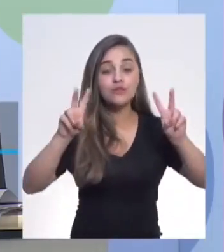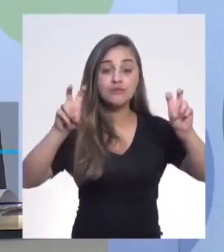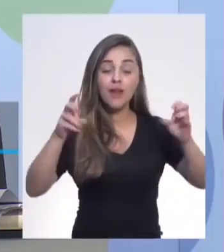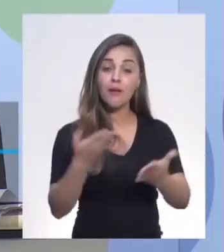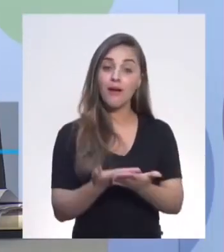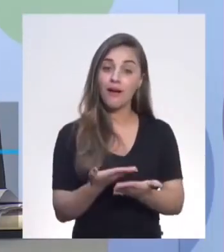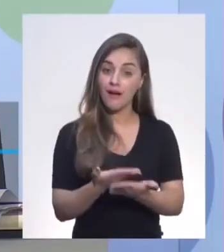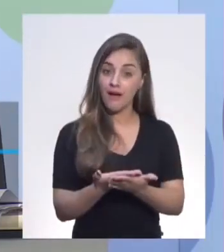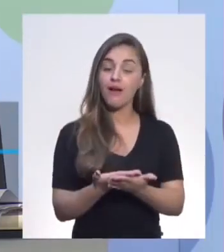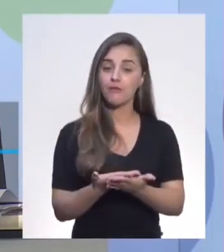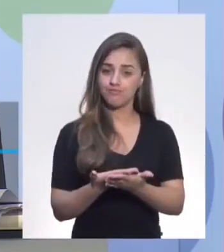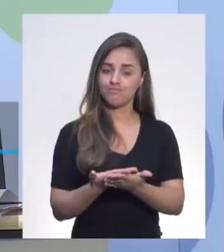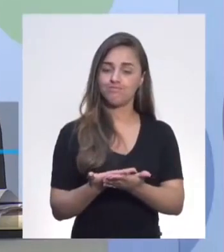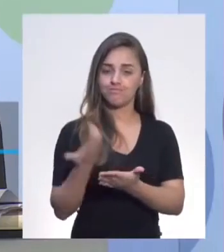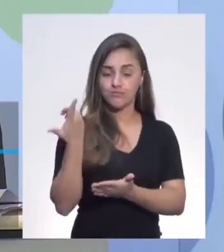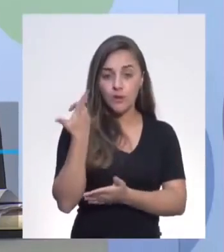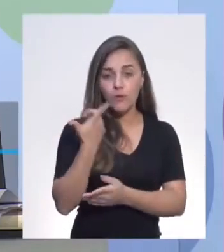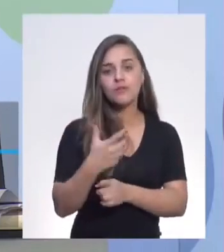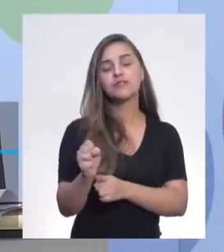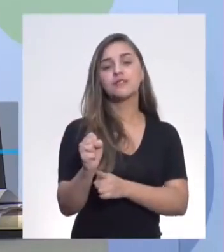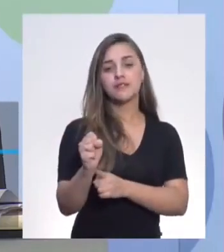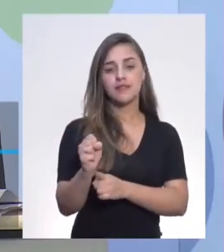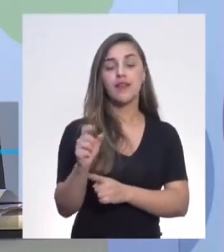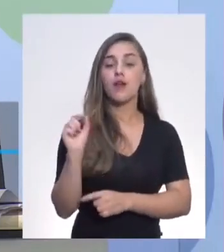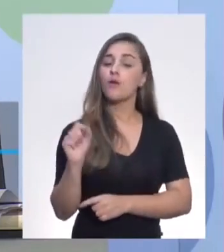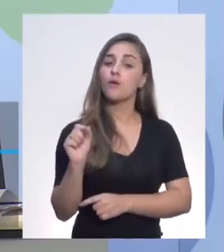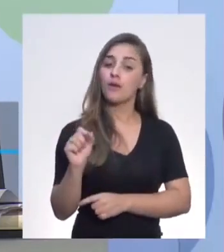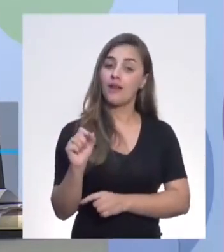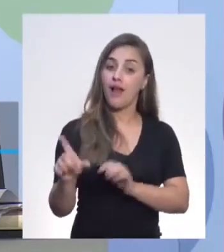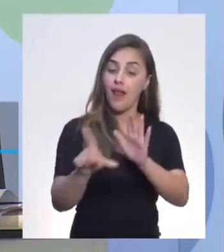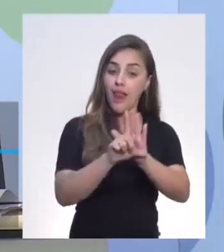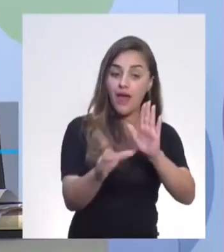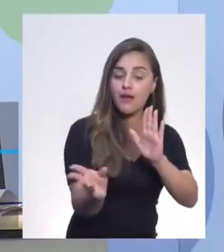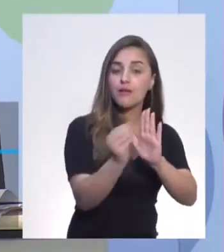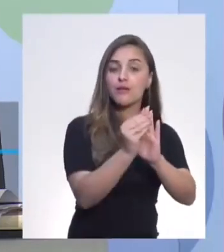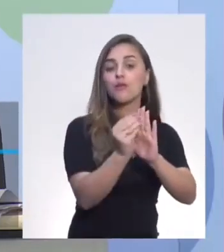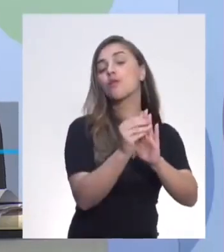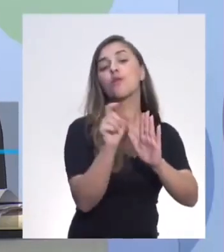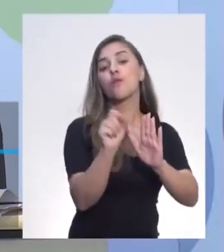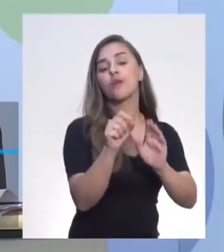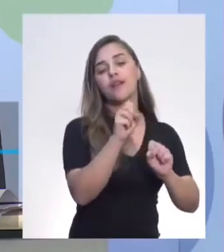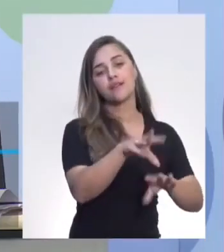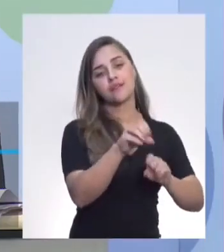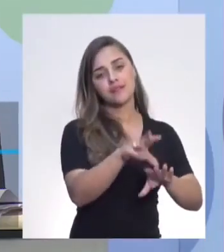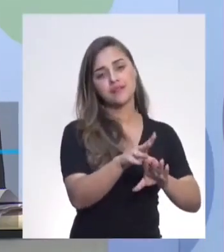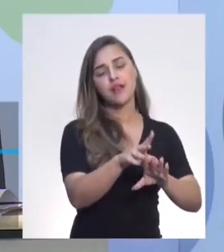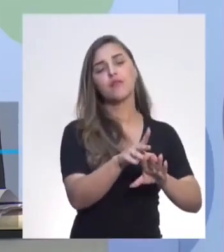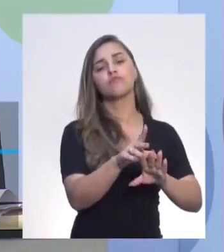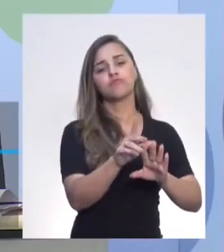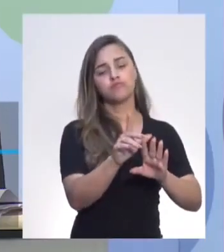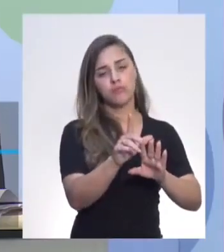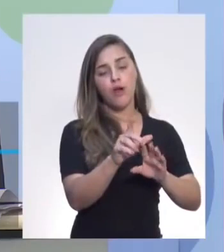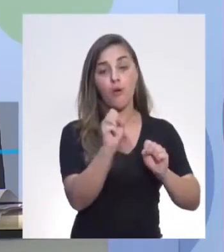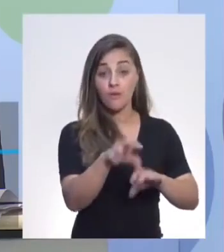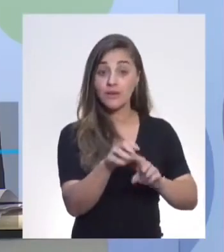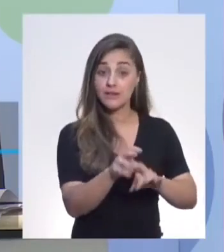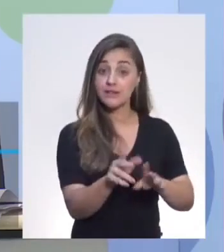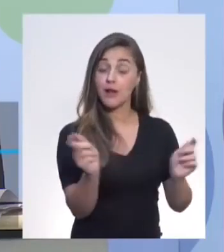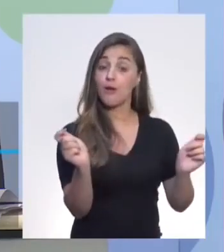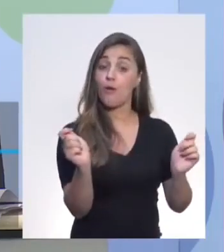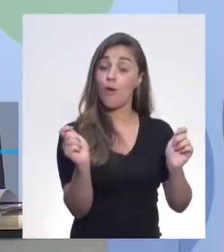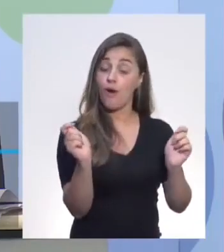grandes conquistas foi incluir na legislação educacional a obrigatoriedade do ensino,